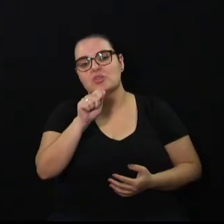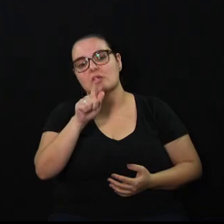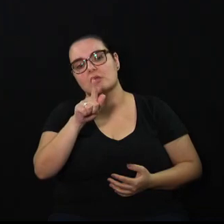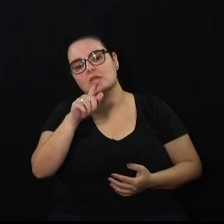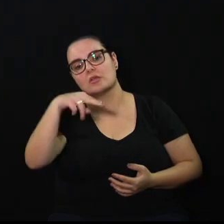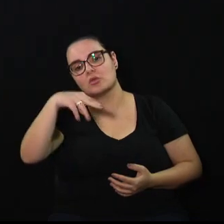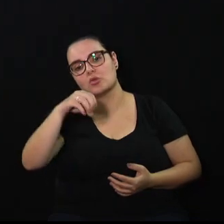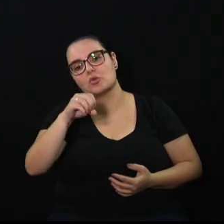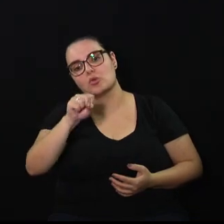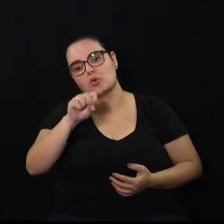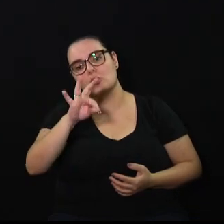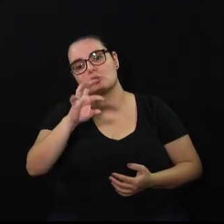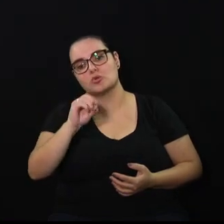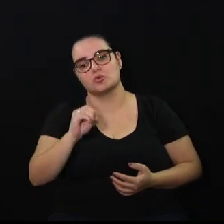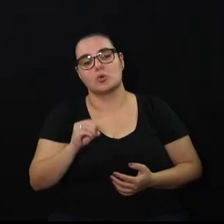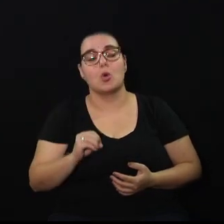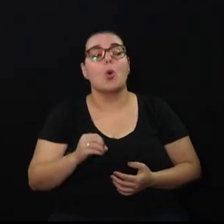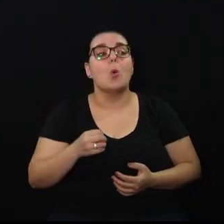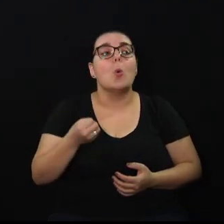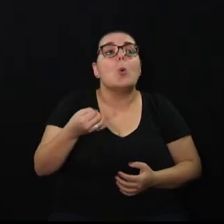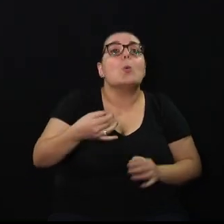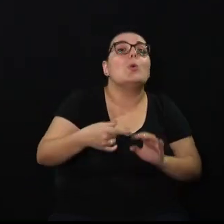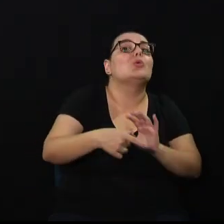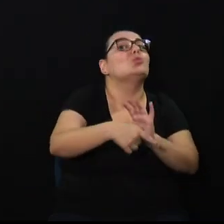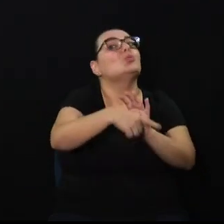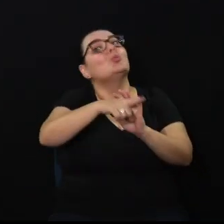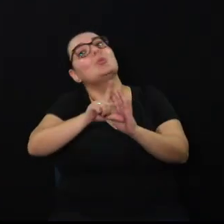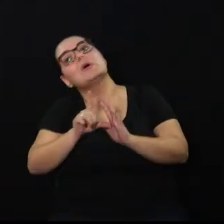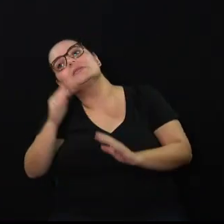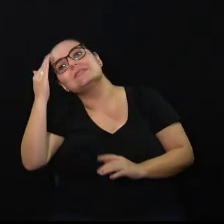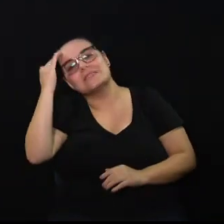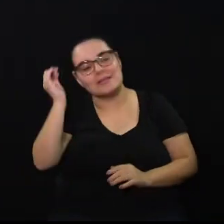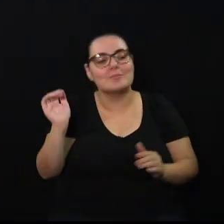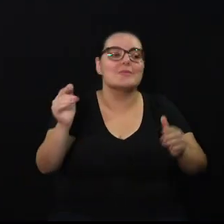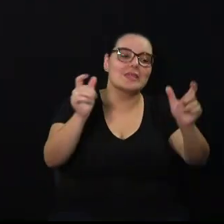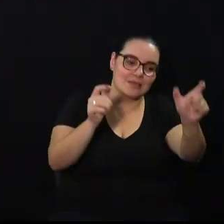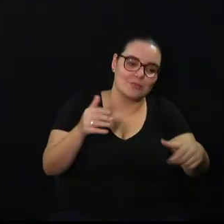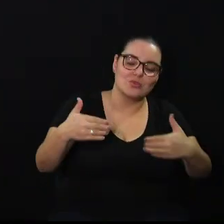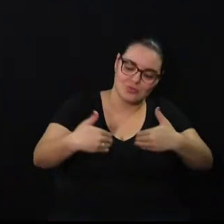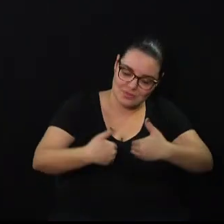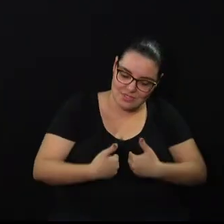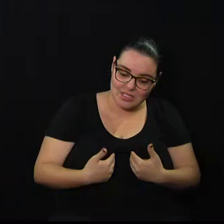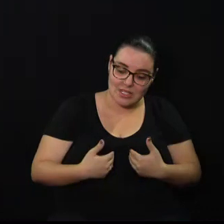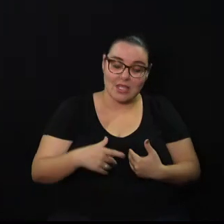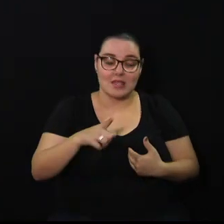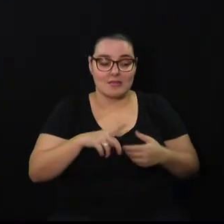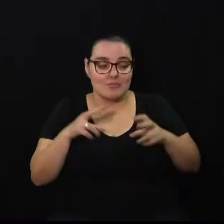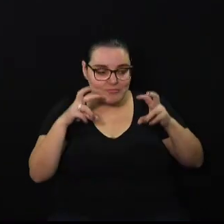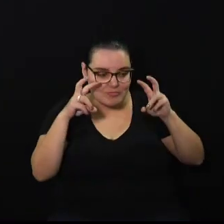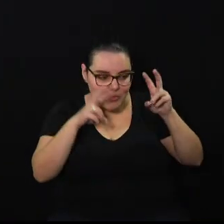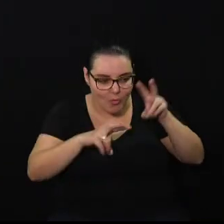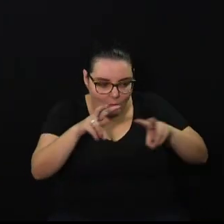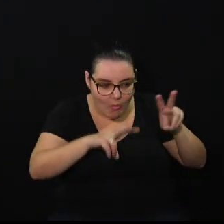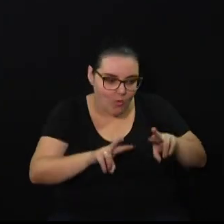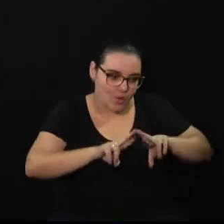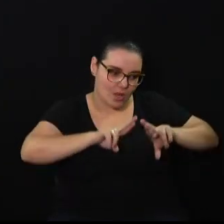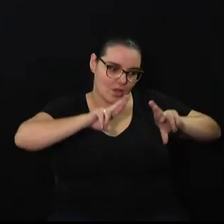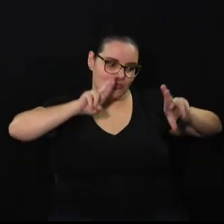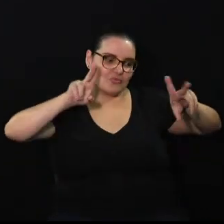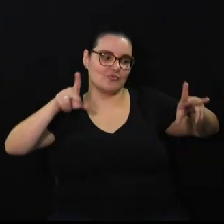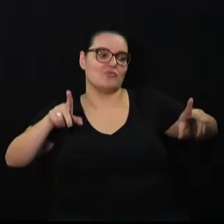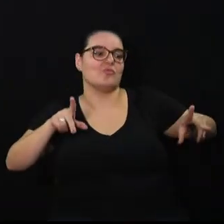quanto antes a gente conseguir fazer esse diagnóstico mas a gente vai ter um olhar específico para esse transtorno pra esse